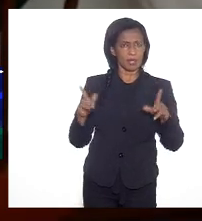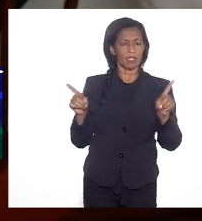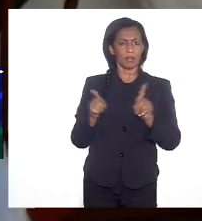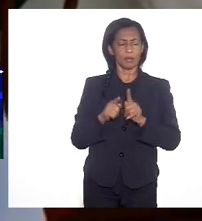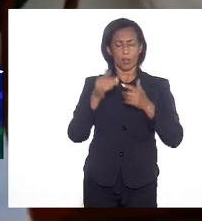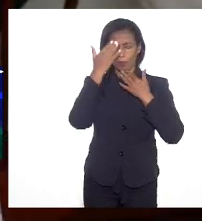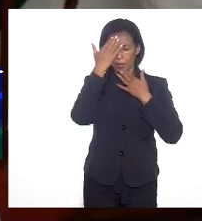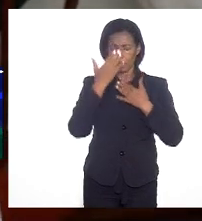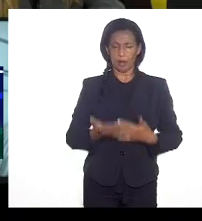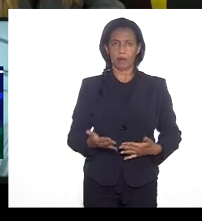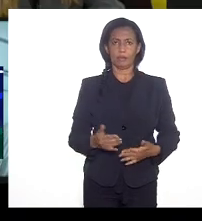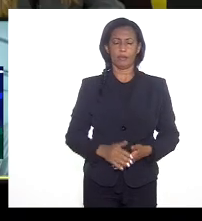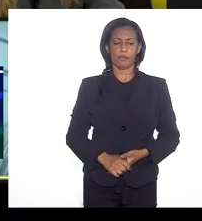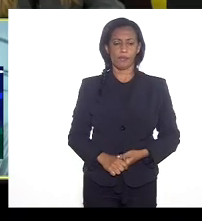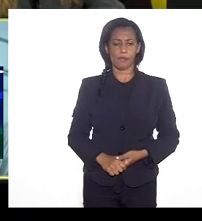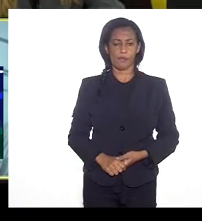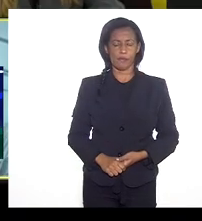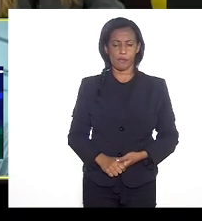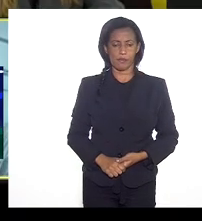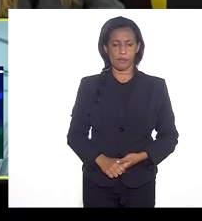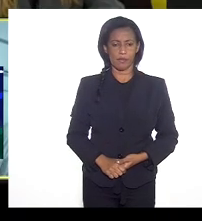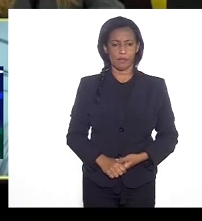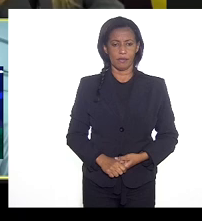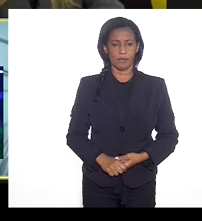Obrigado, presidente. Obrigado, obrigado.